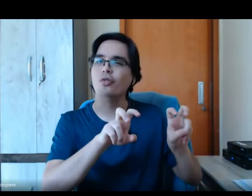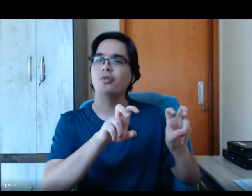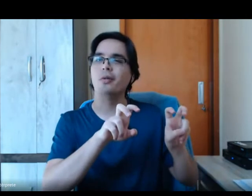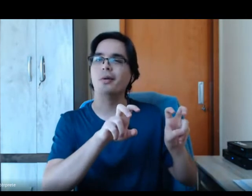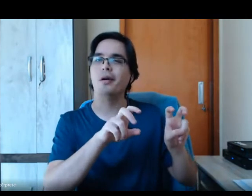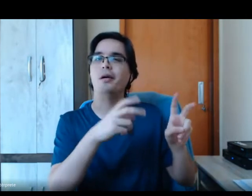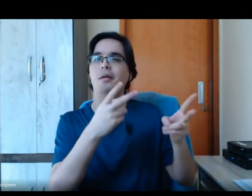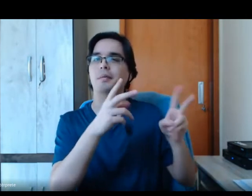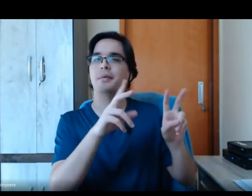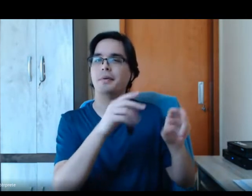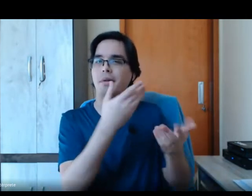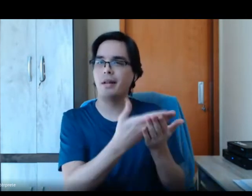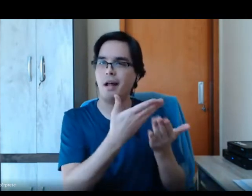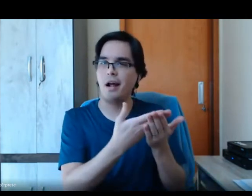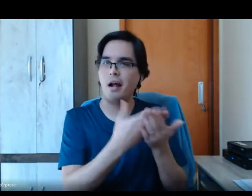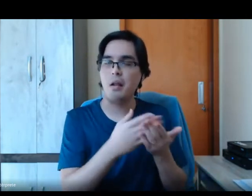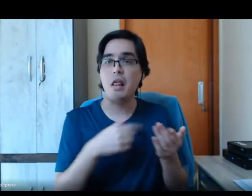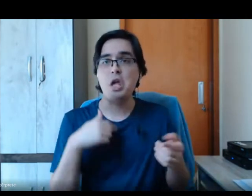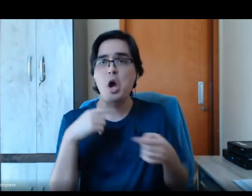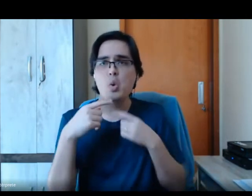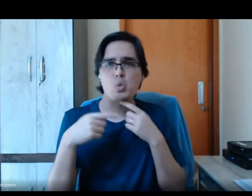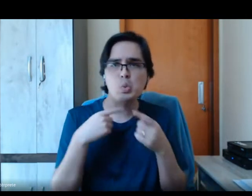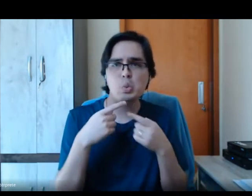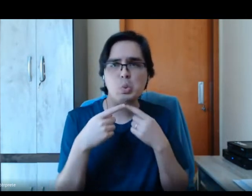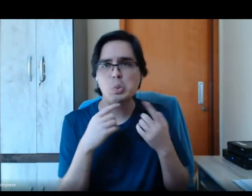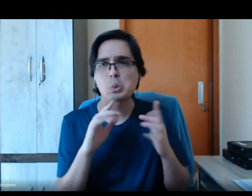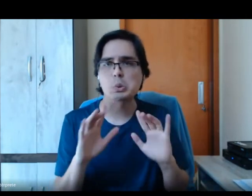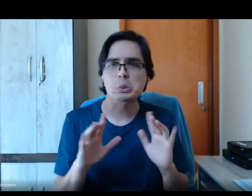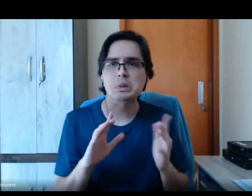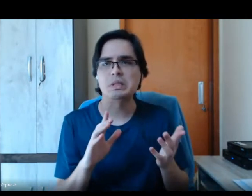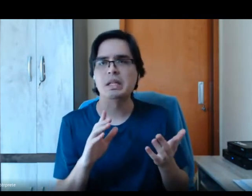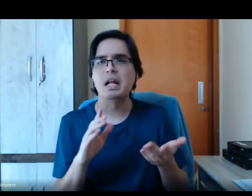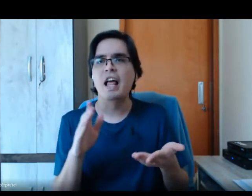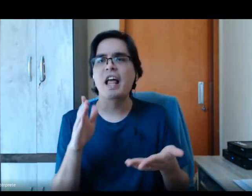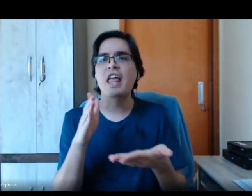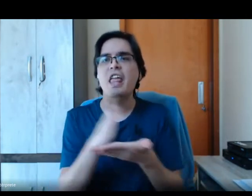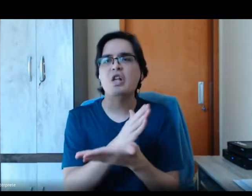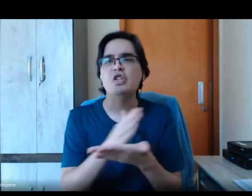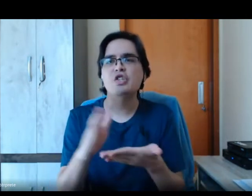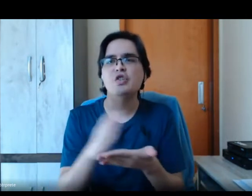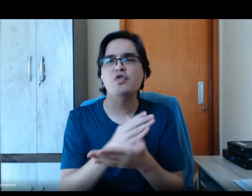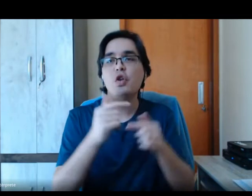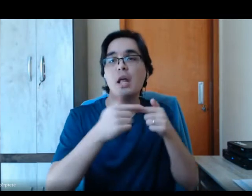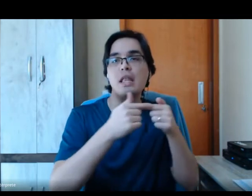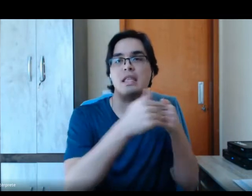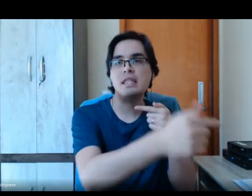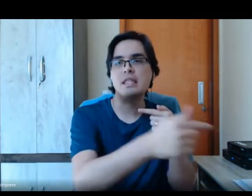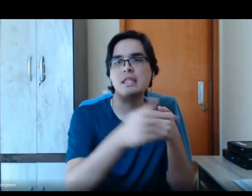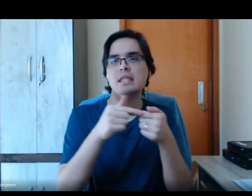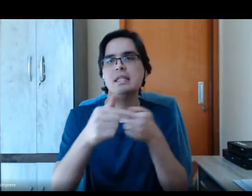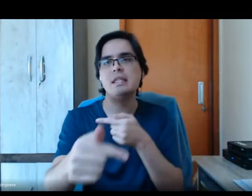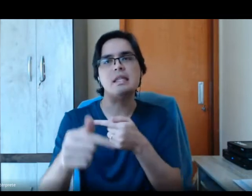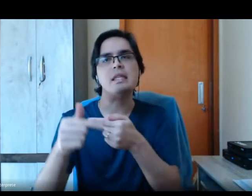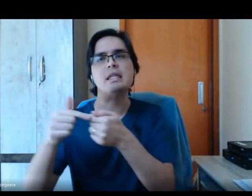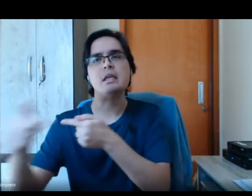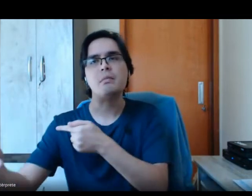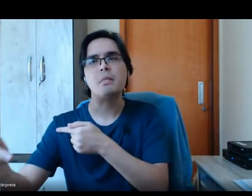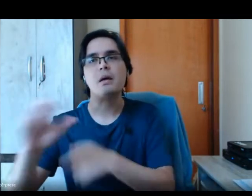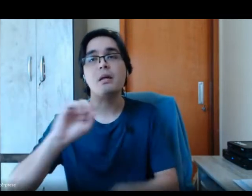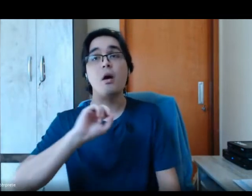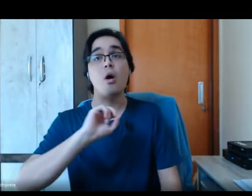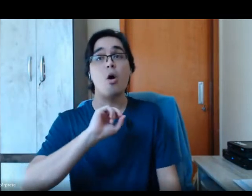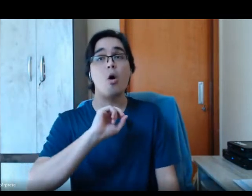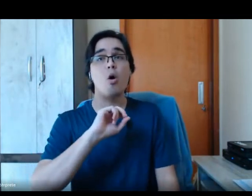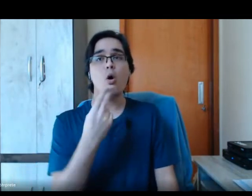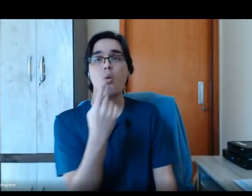colocar os tópicos por ordem de semana. E só que essa não é a nossa situação. Então, isso